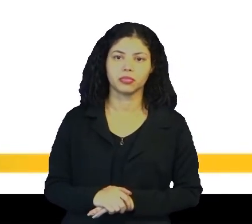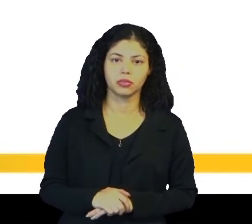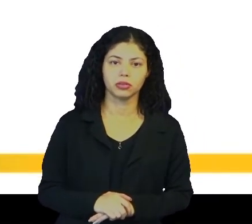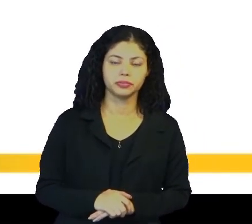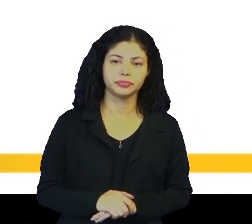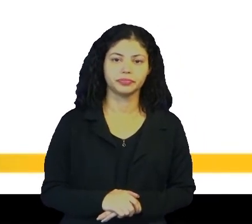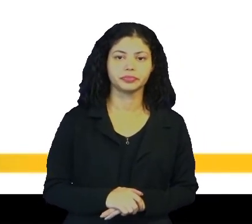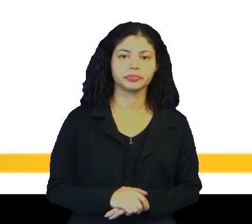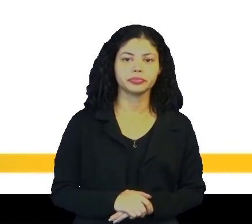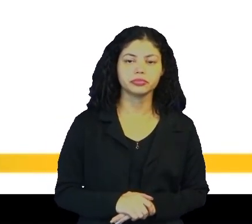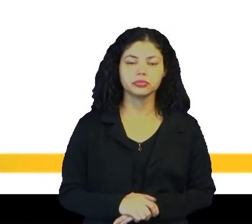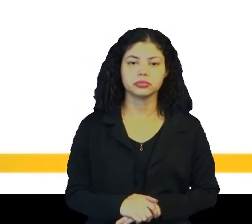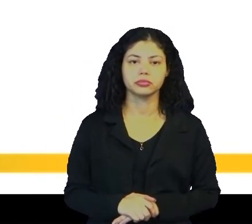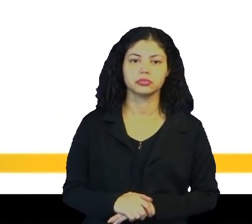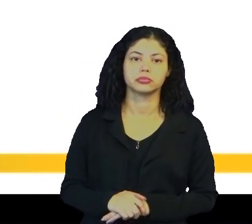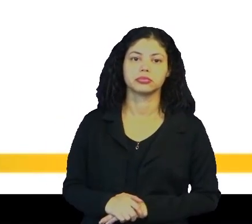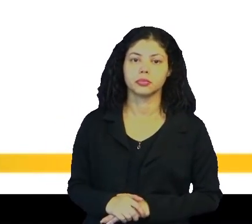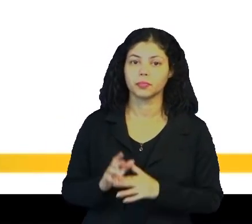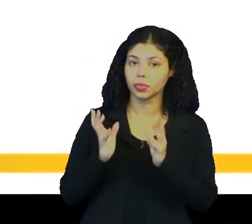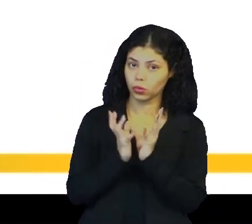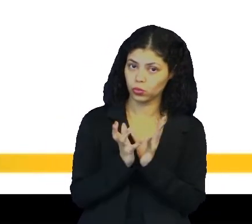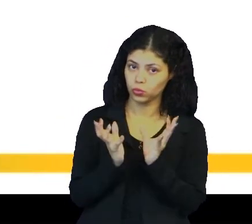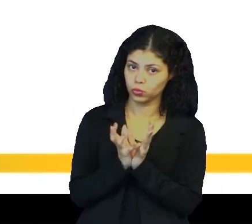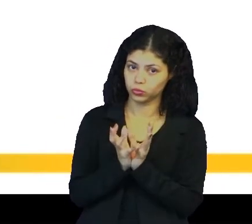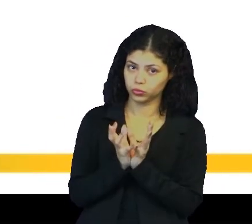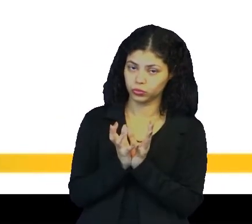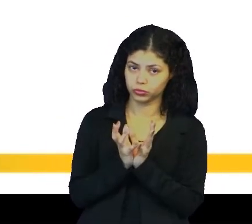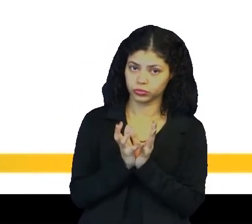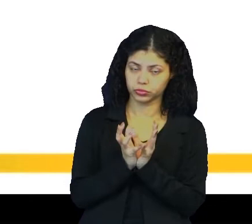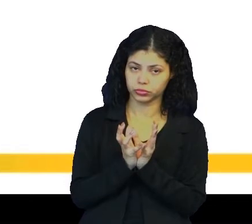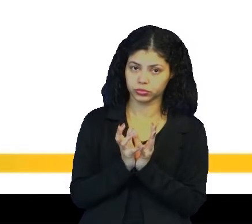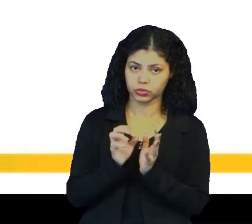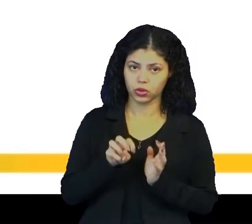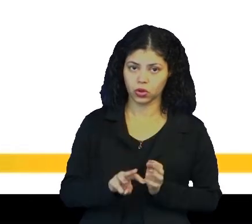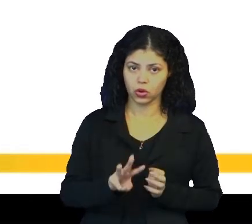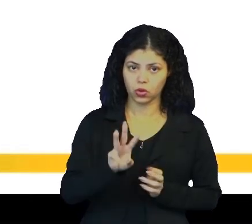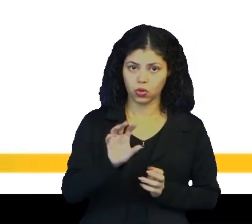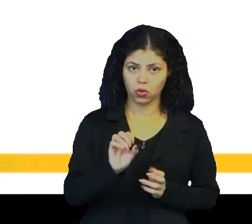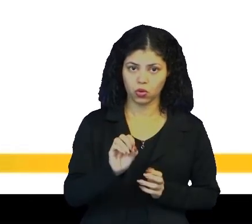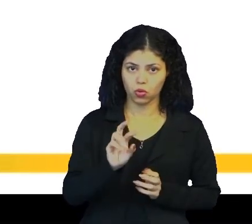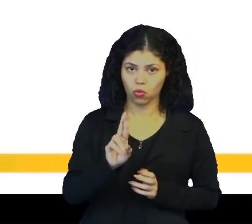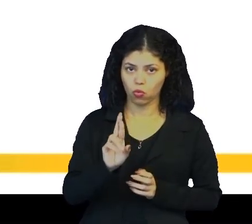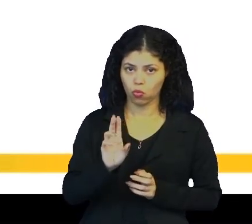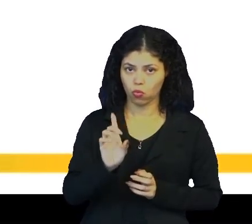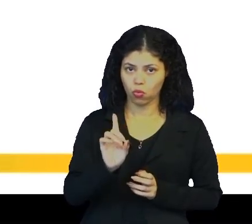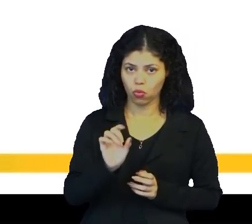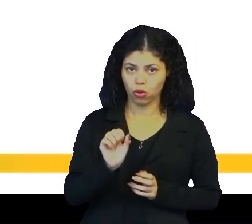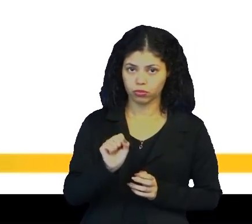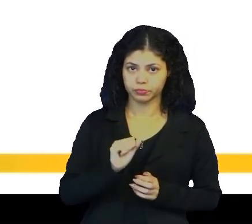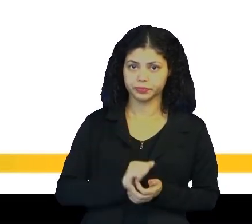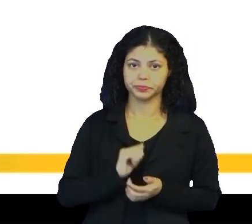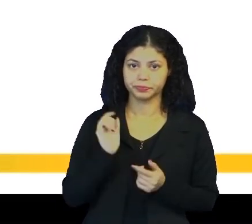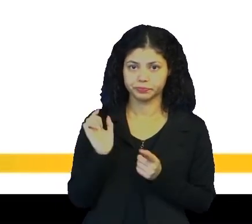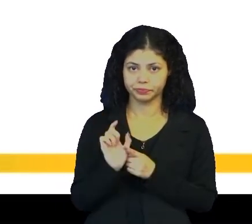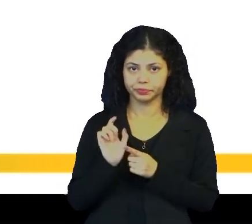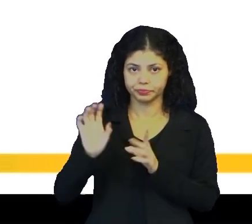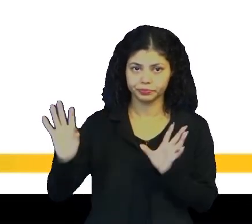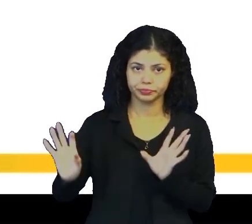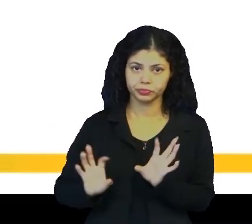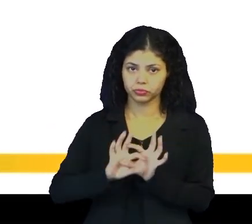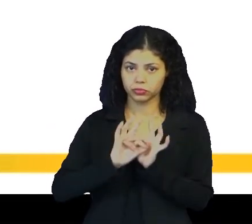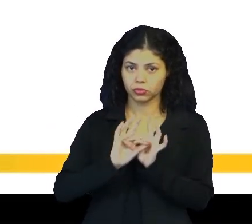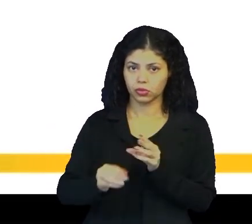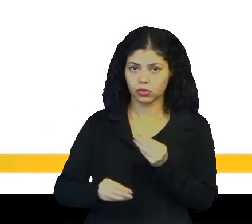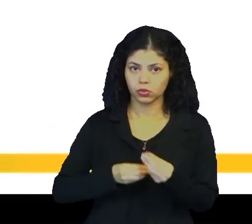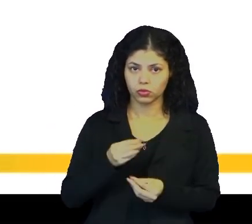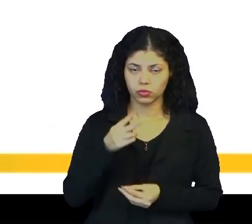Let's remember. Conjunções, linking words, são palavras que atuam como elementos de ligação, como nós